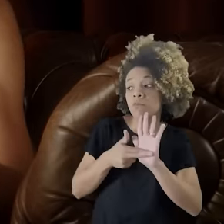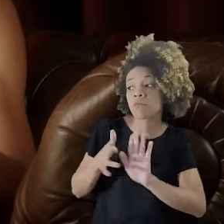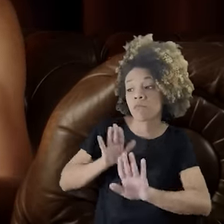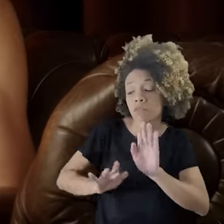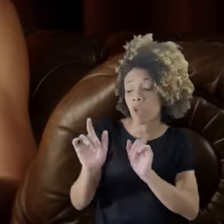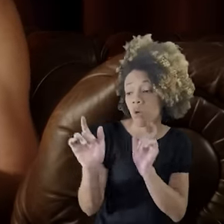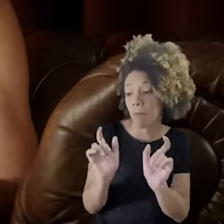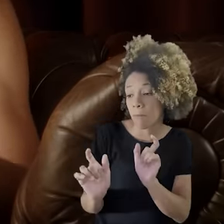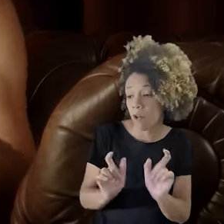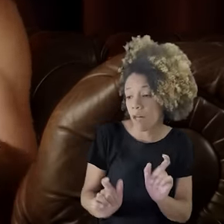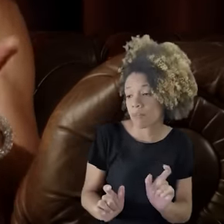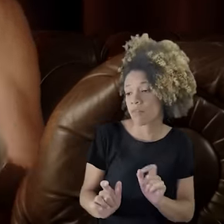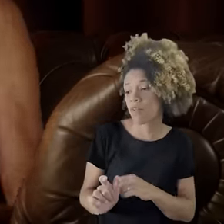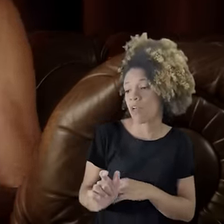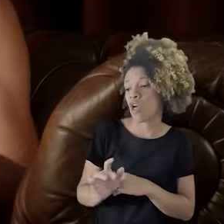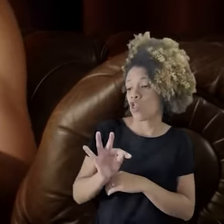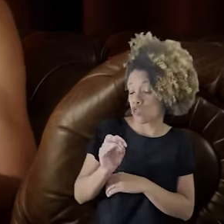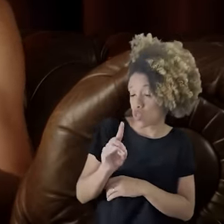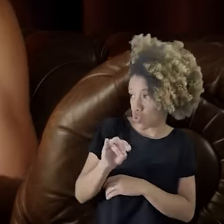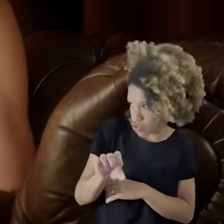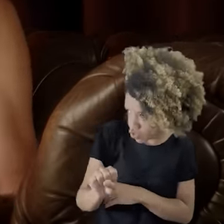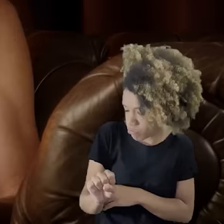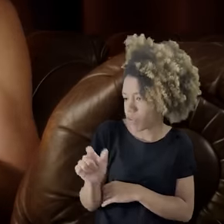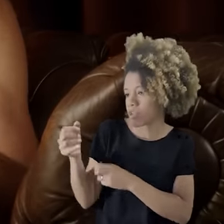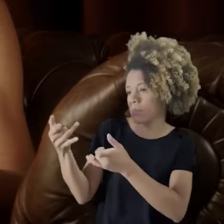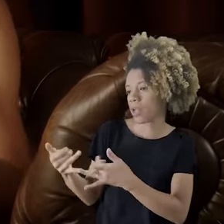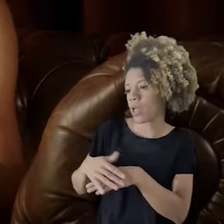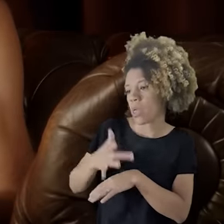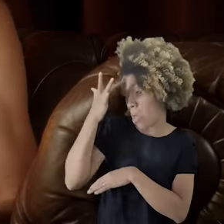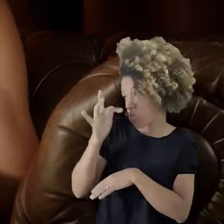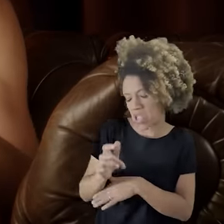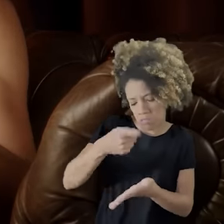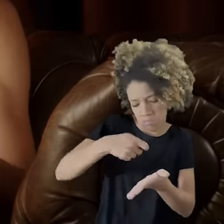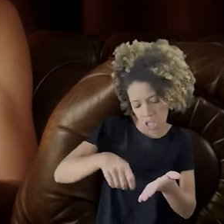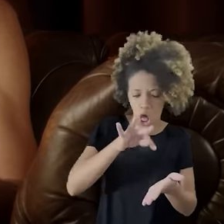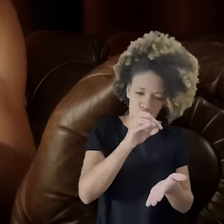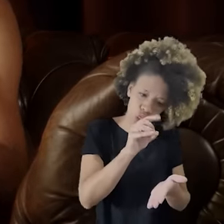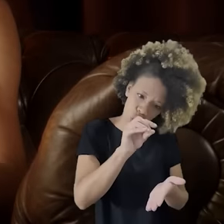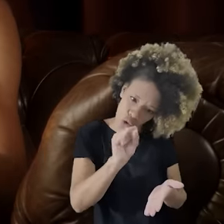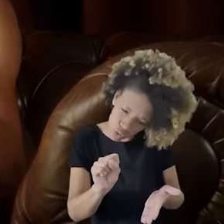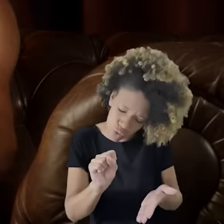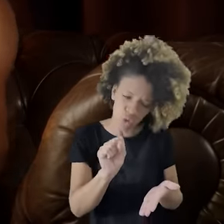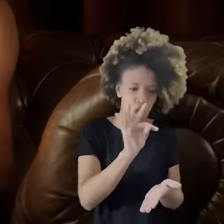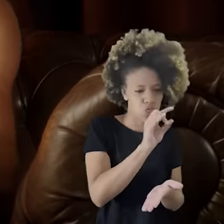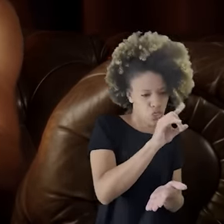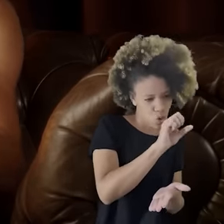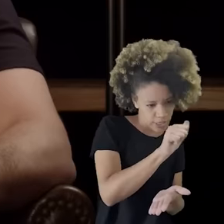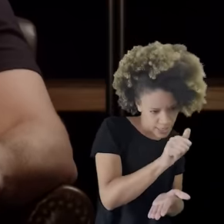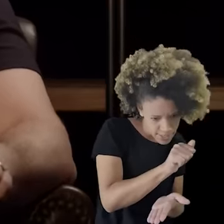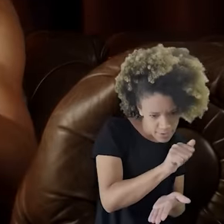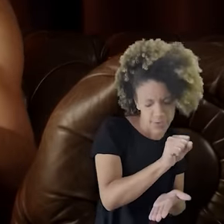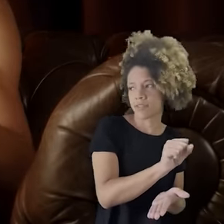com palavras eu tô é como você citou eu não sei escrever todos ou todas é o que eu